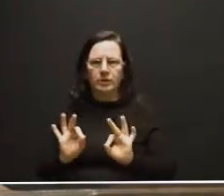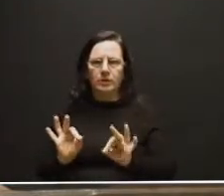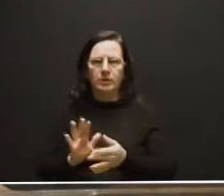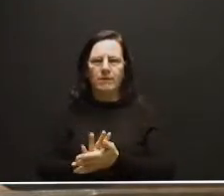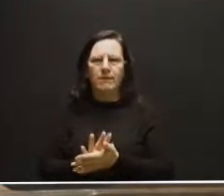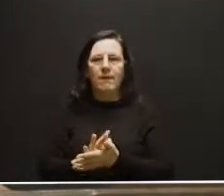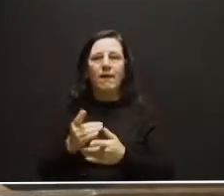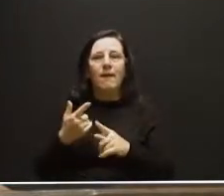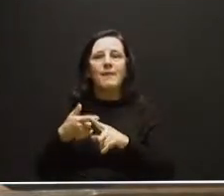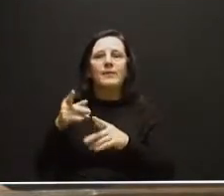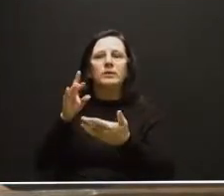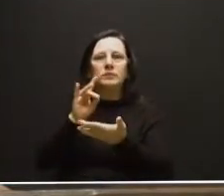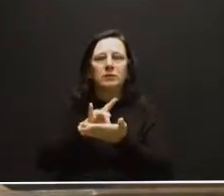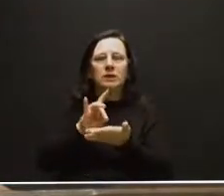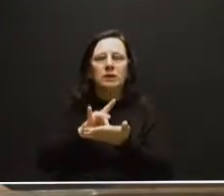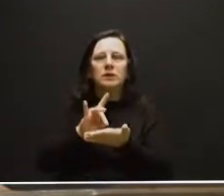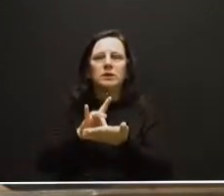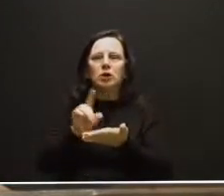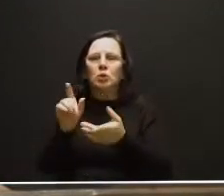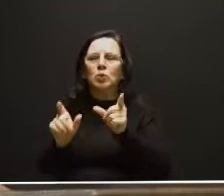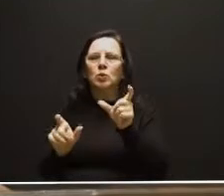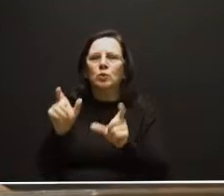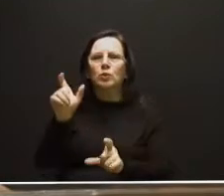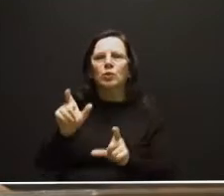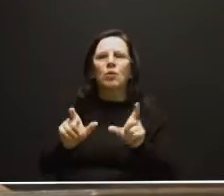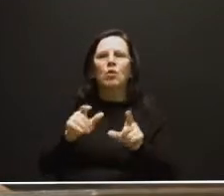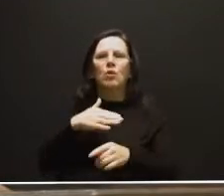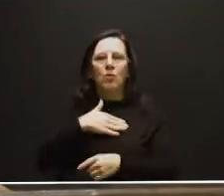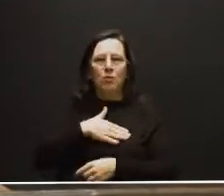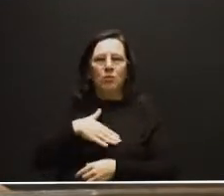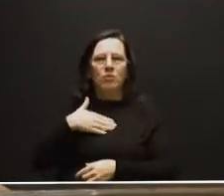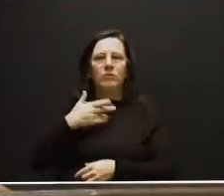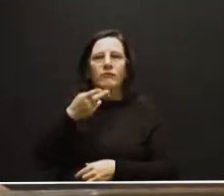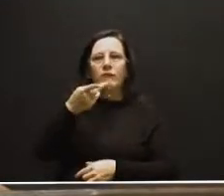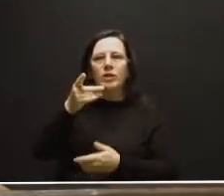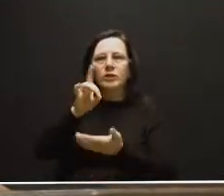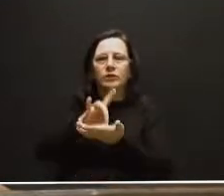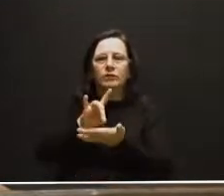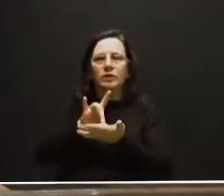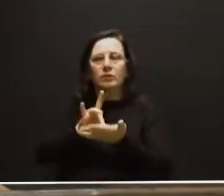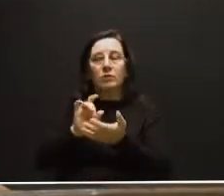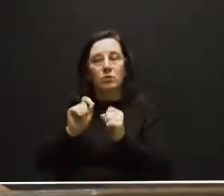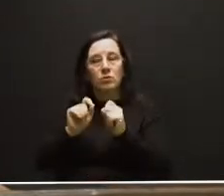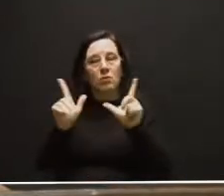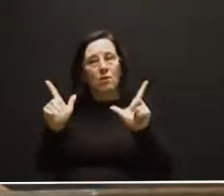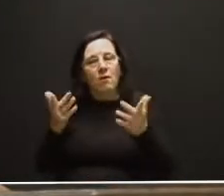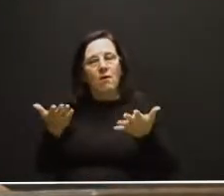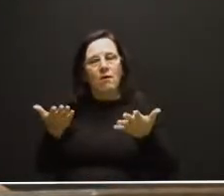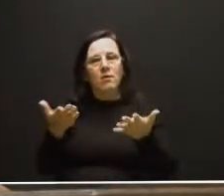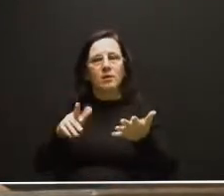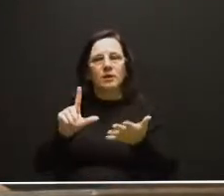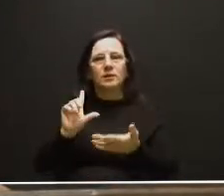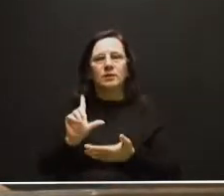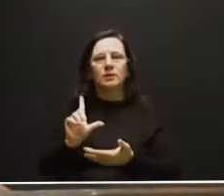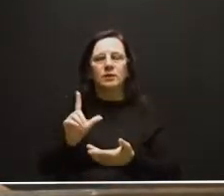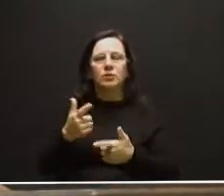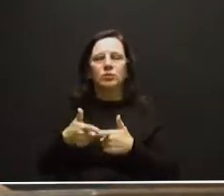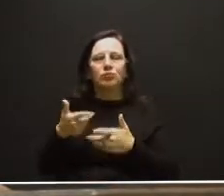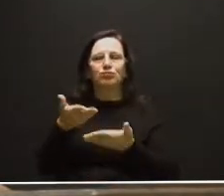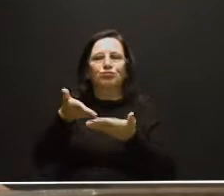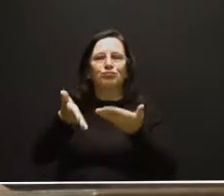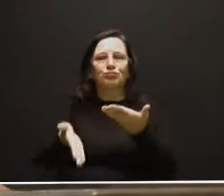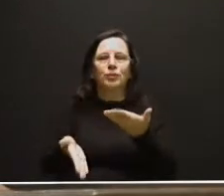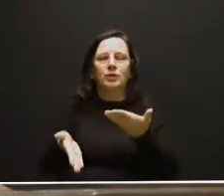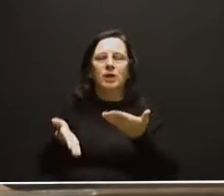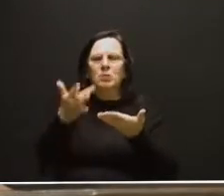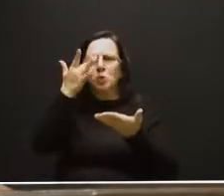realmente quem se preocupa quem gosta da pessoa vai falar a real para que se abra o olho e enquanto é tempo porque depois que o bajulador